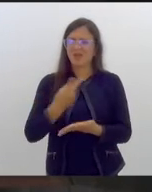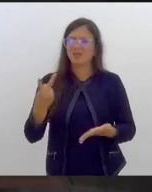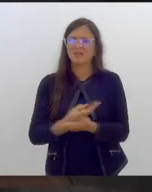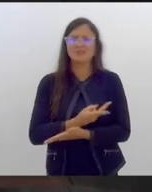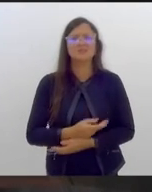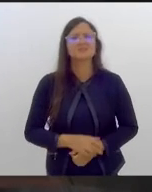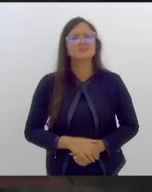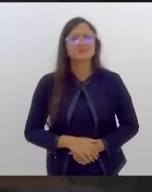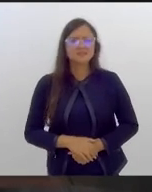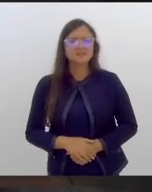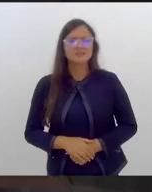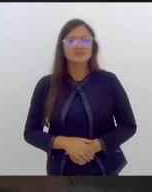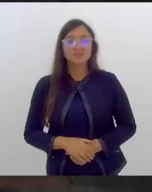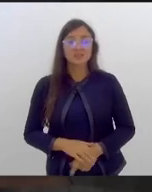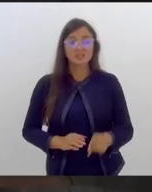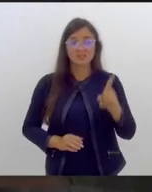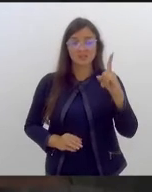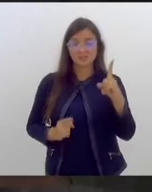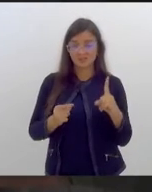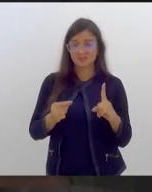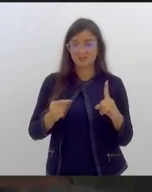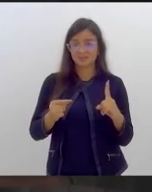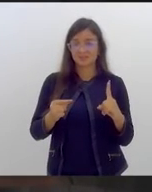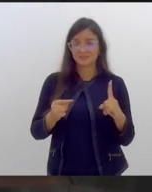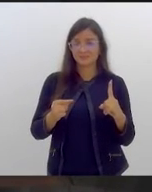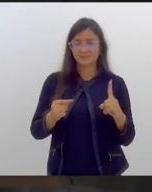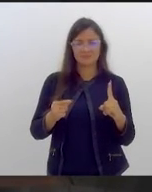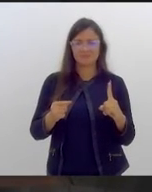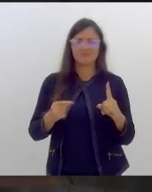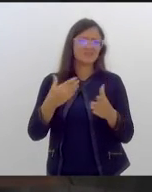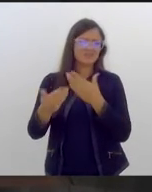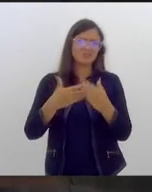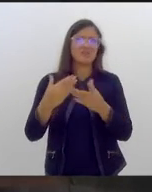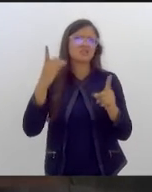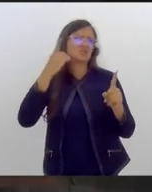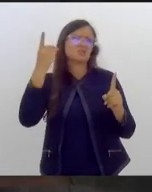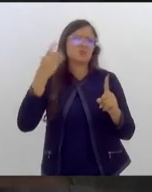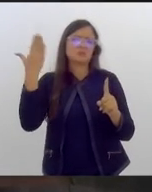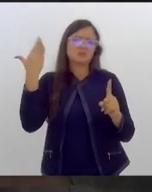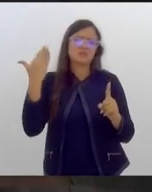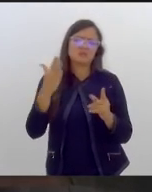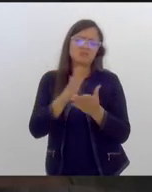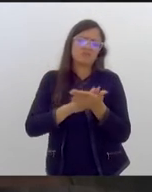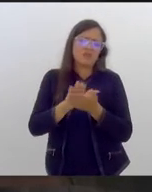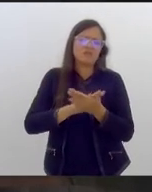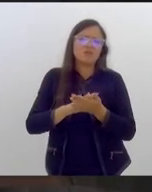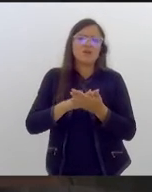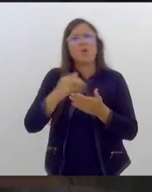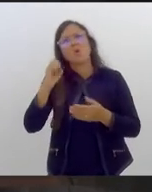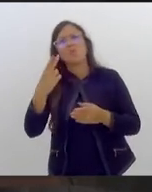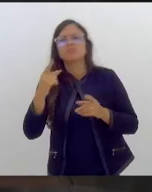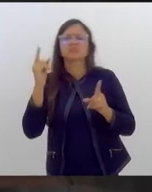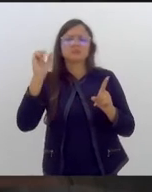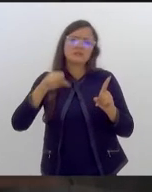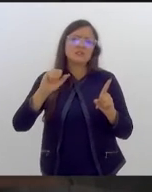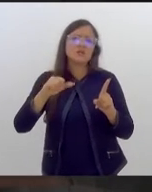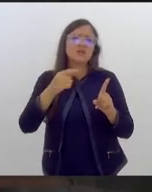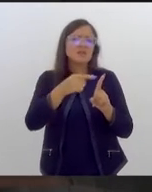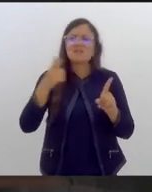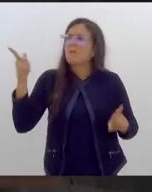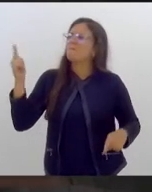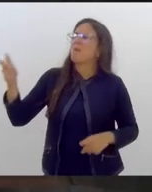em que um cidadão independentemente ter sido Deputado não faz diferença reage a bala Polícia